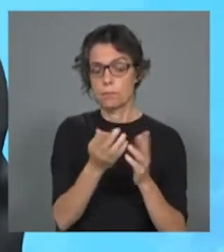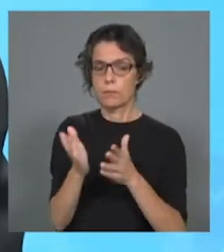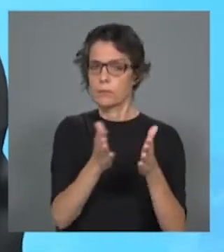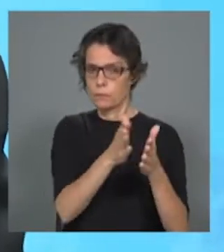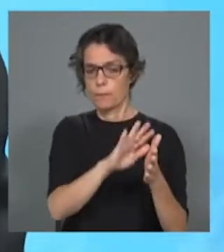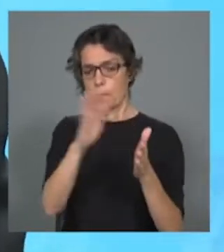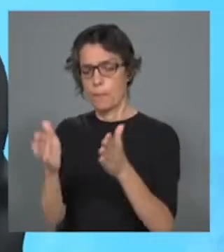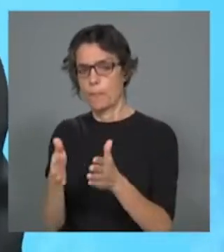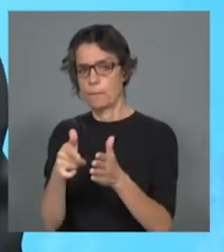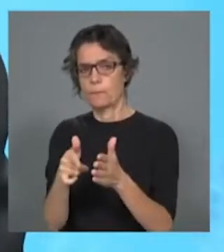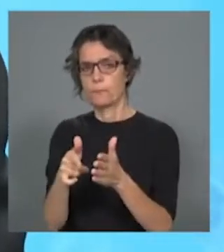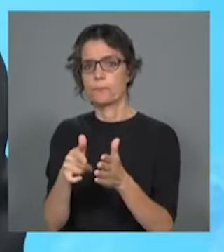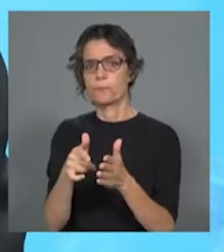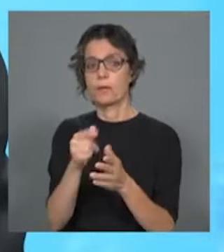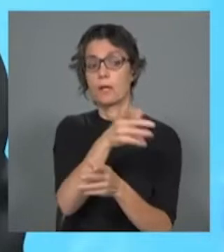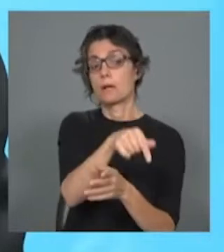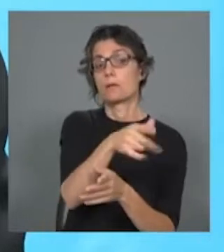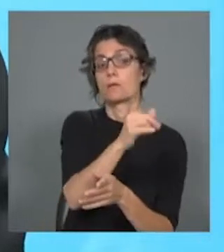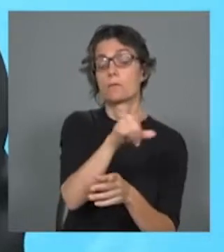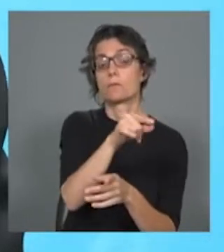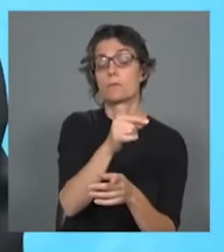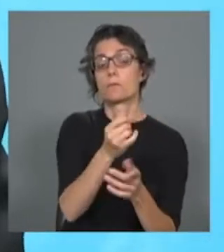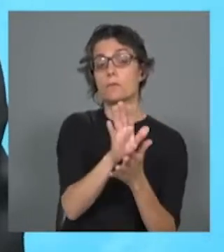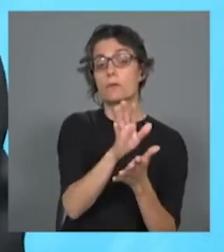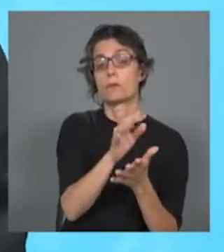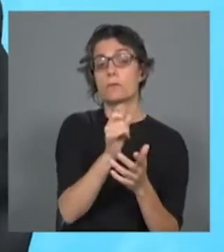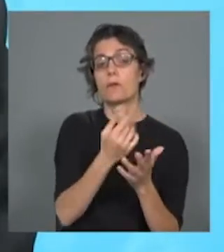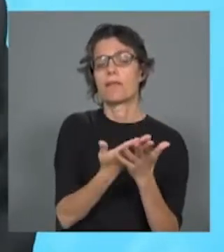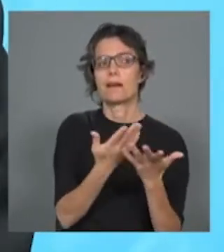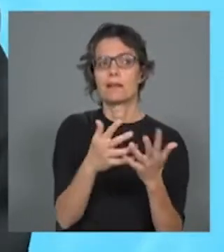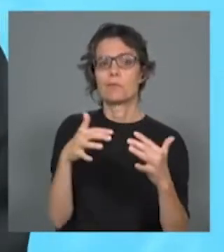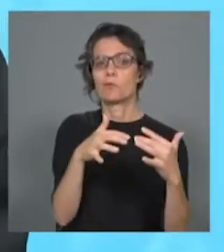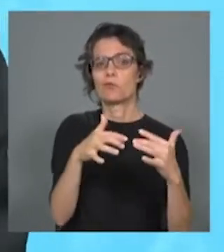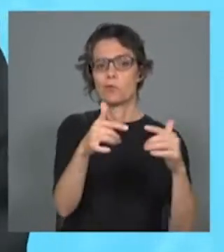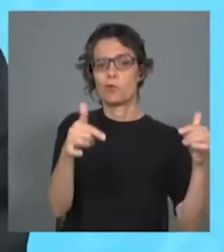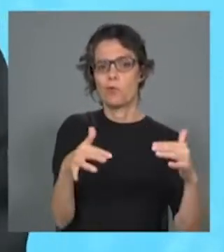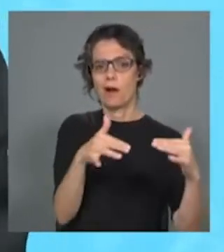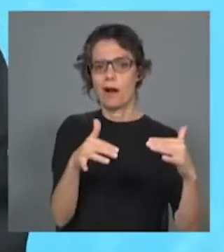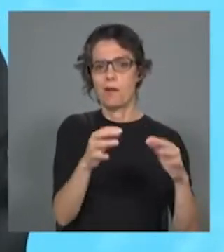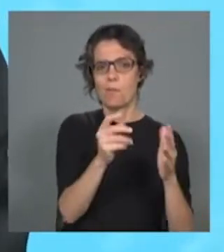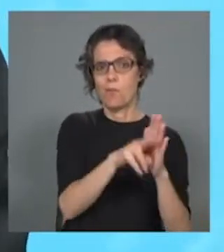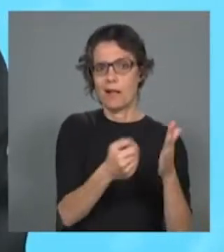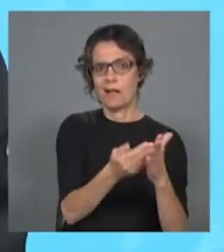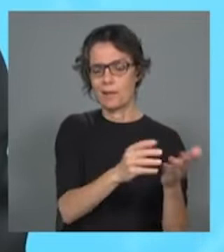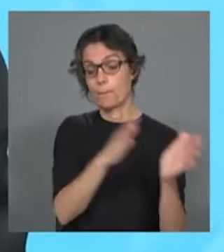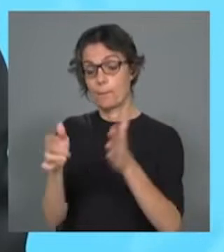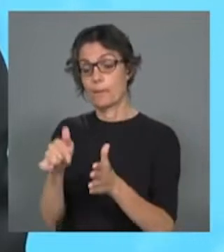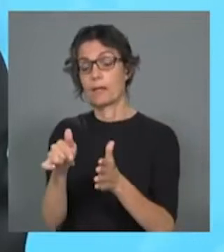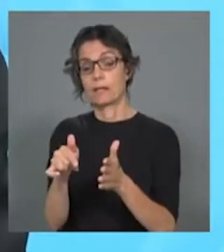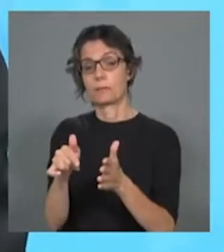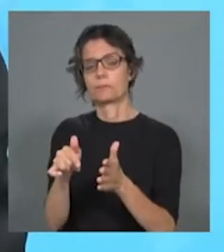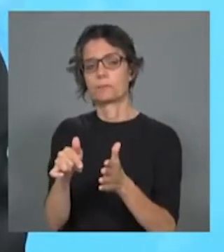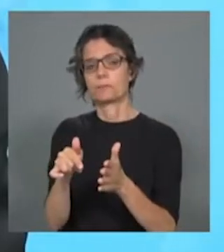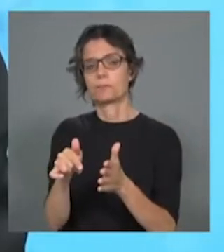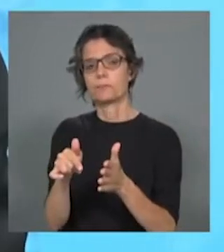coisa. Estabelece, por assim dizer, o campo do jogo. Depois é a relação que as